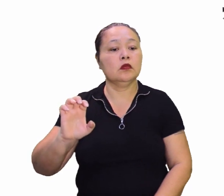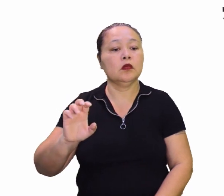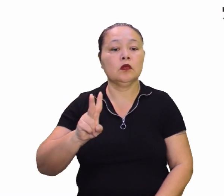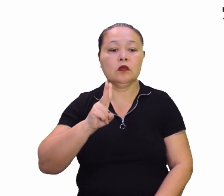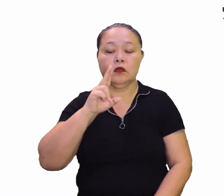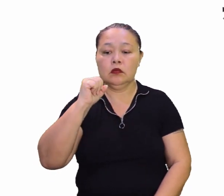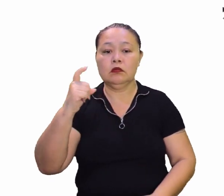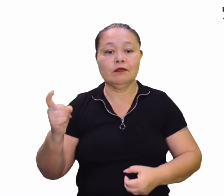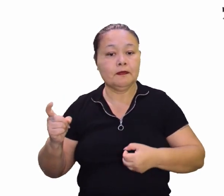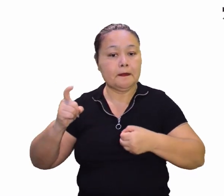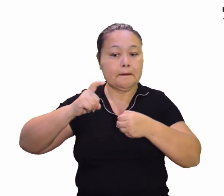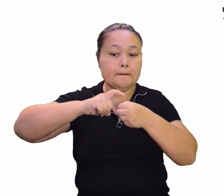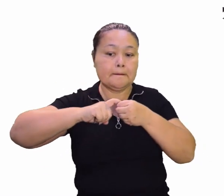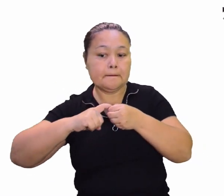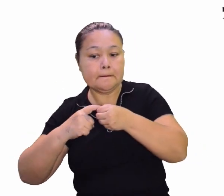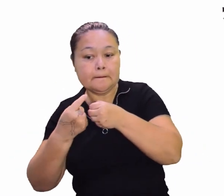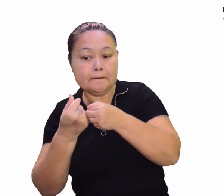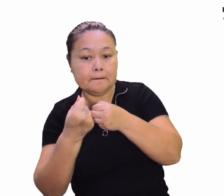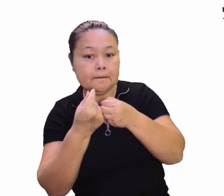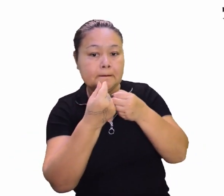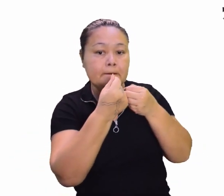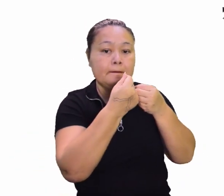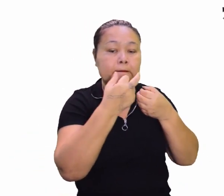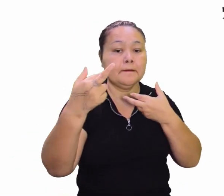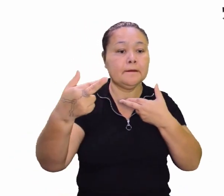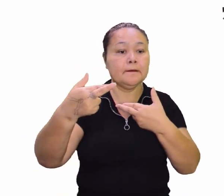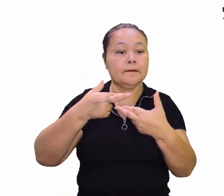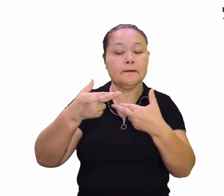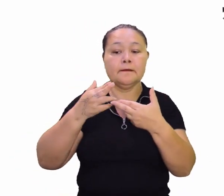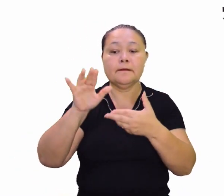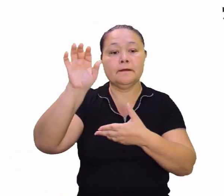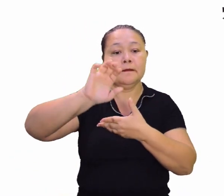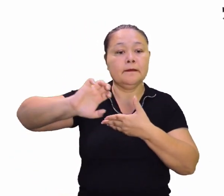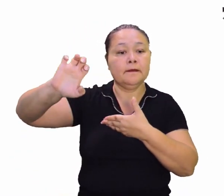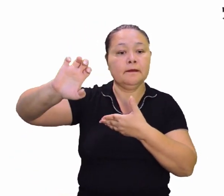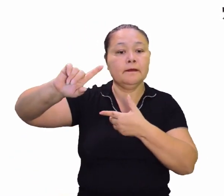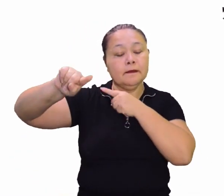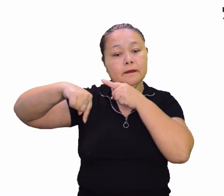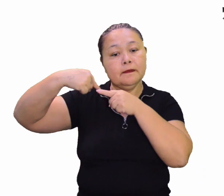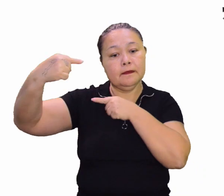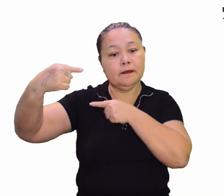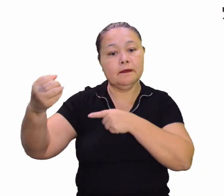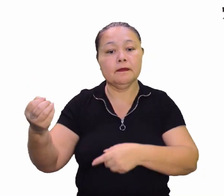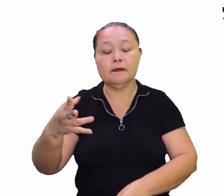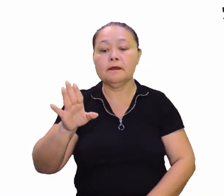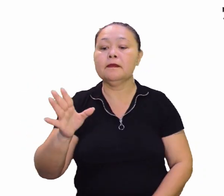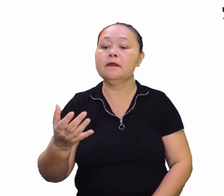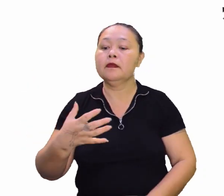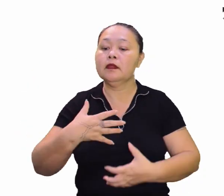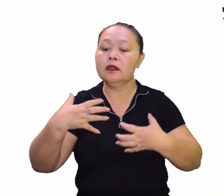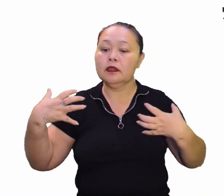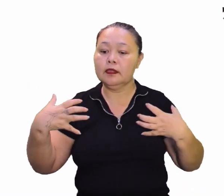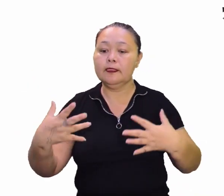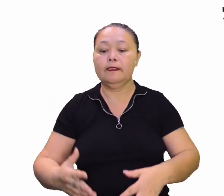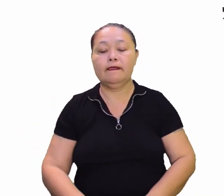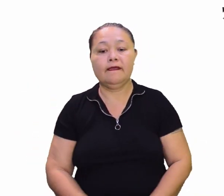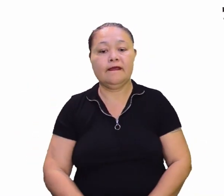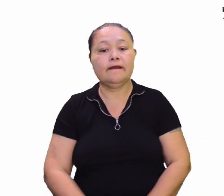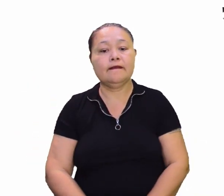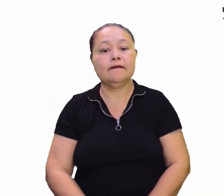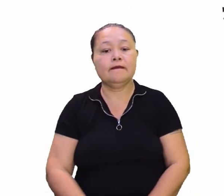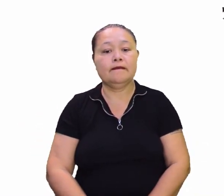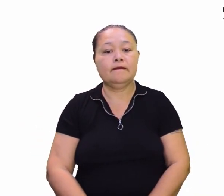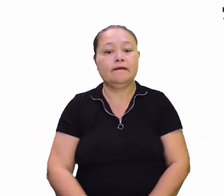E. Forte dependência econômica em relação à Europa, por isso o nome Novos